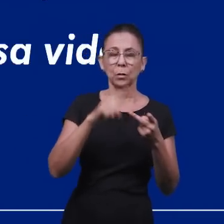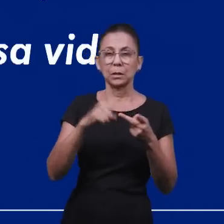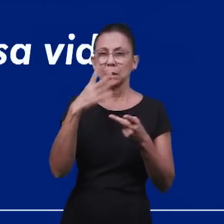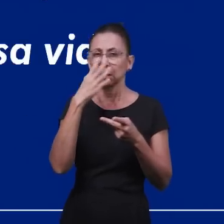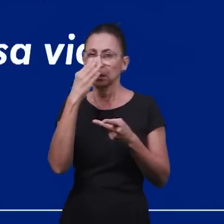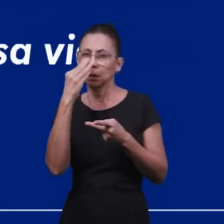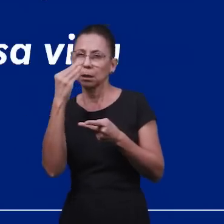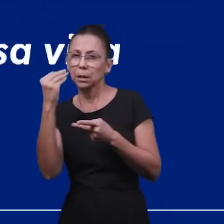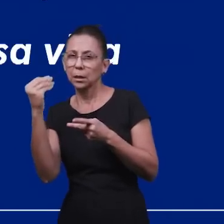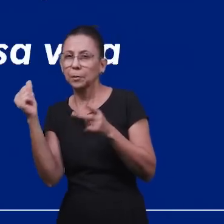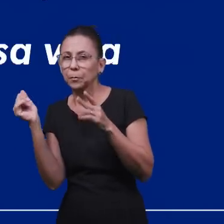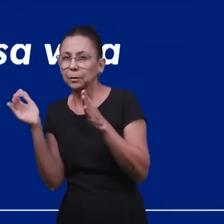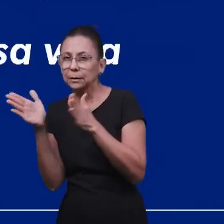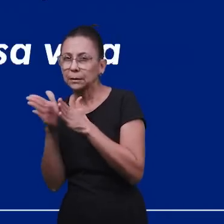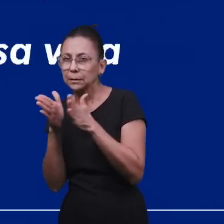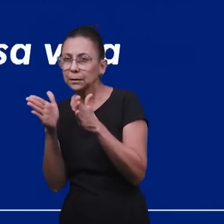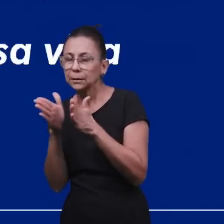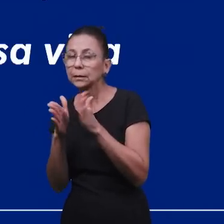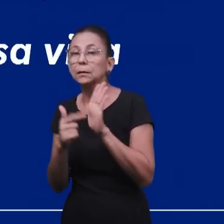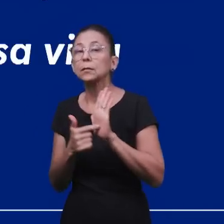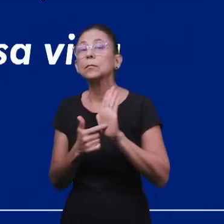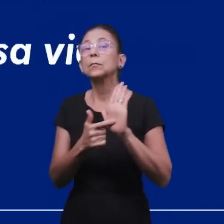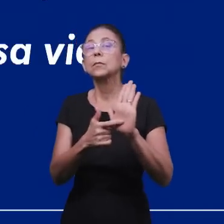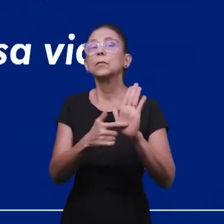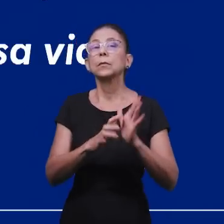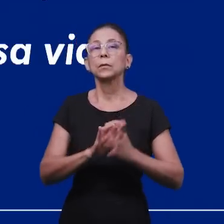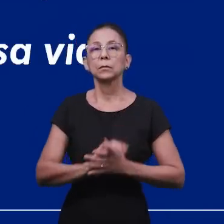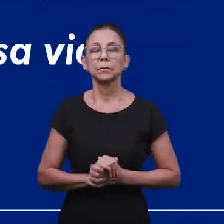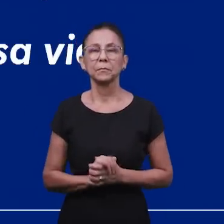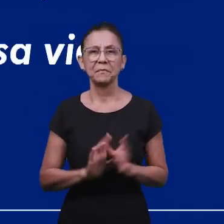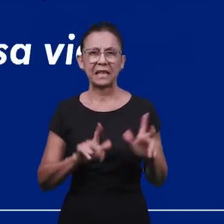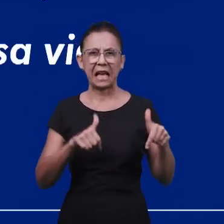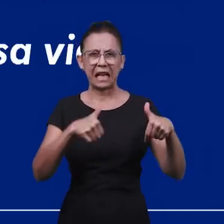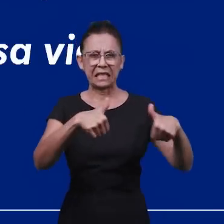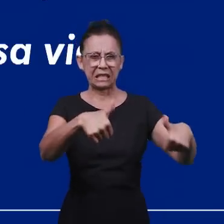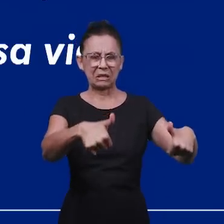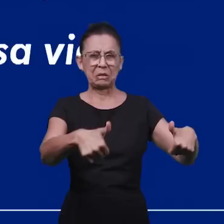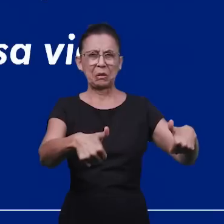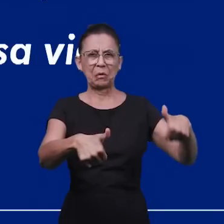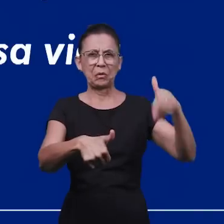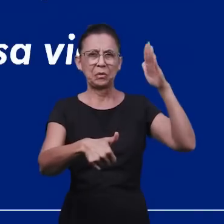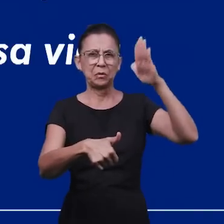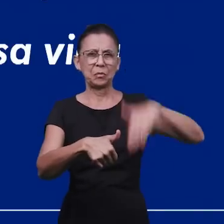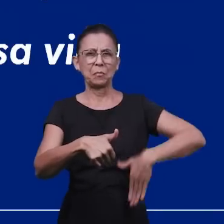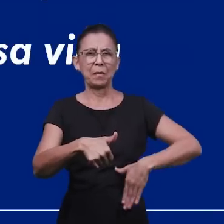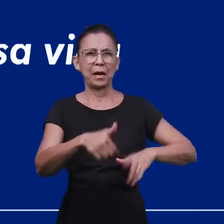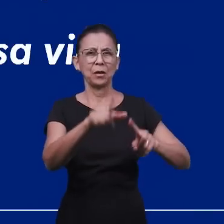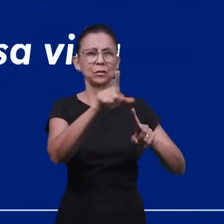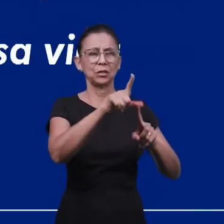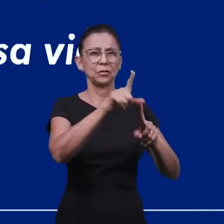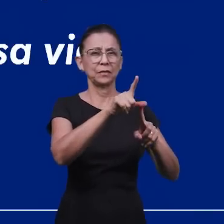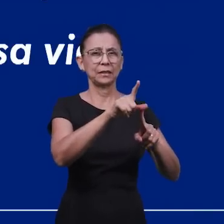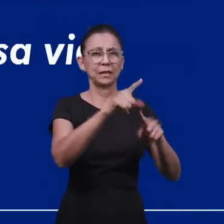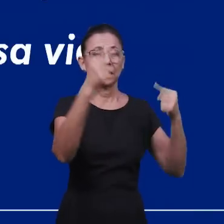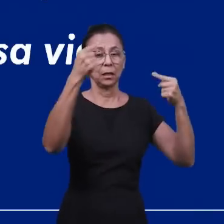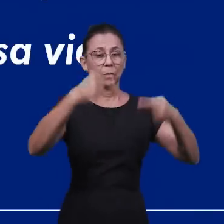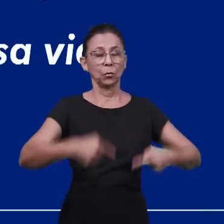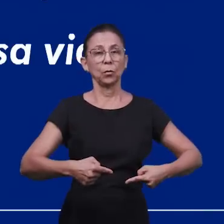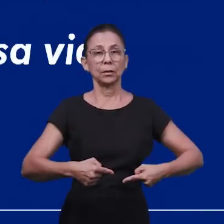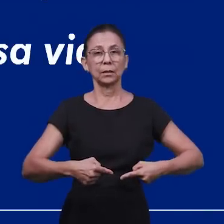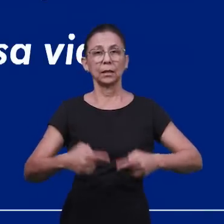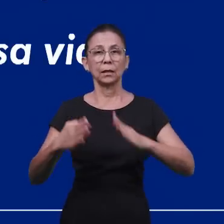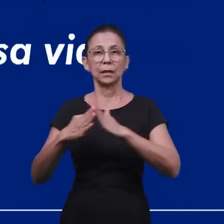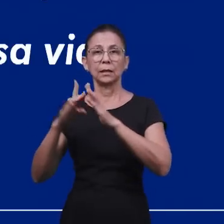as raposinhas, registradas em Cantares 2:15, apontam para as ações do mal contra a igreja